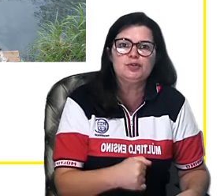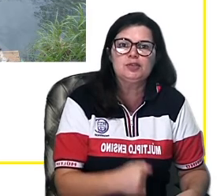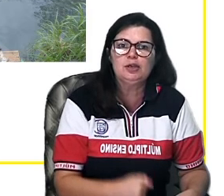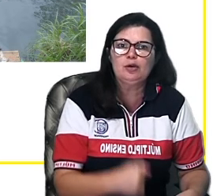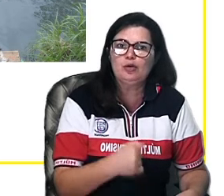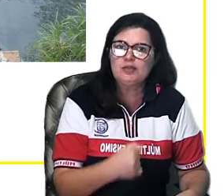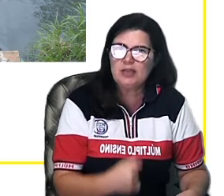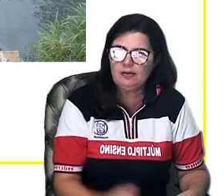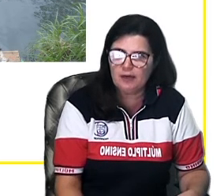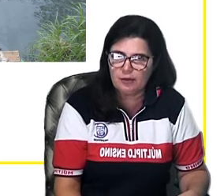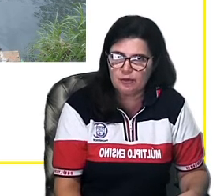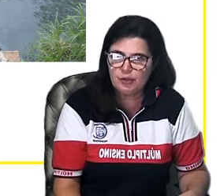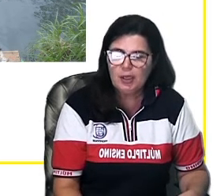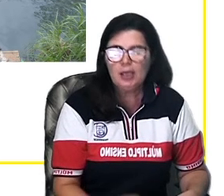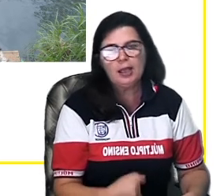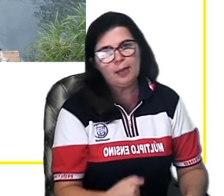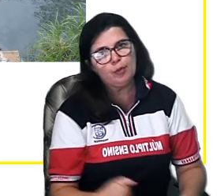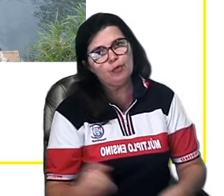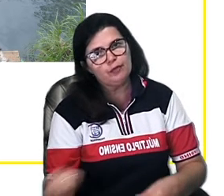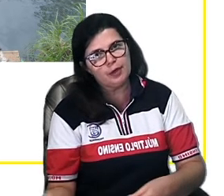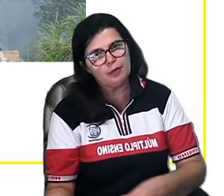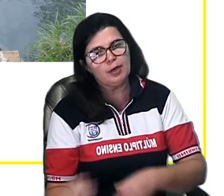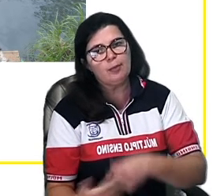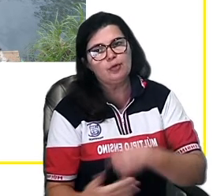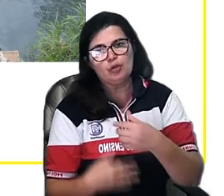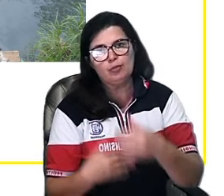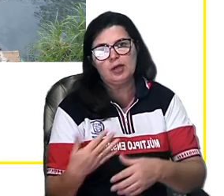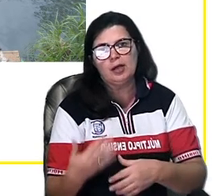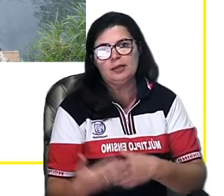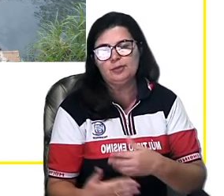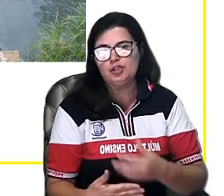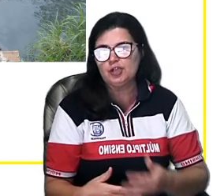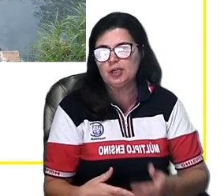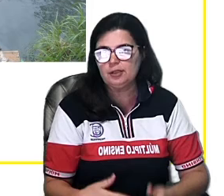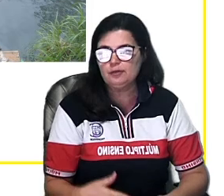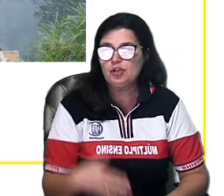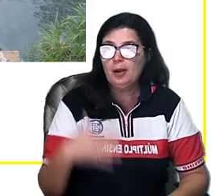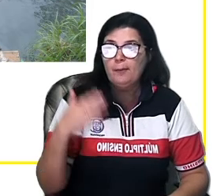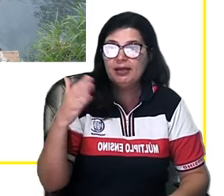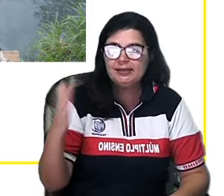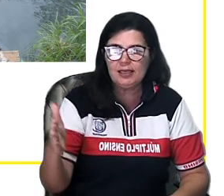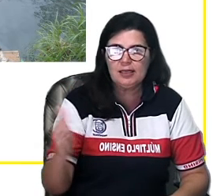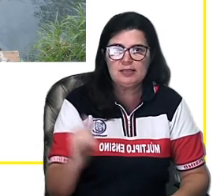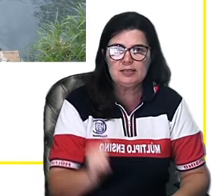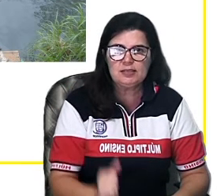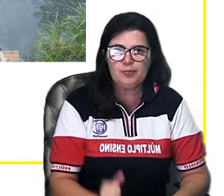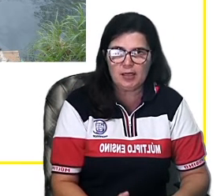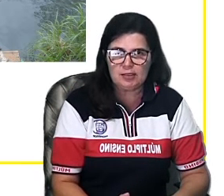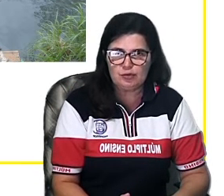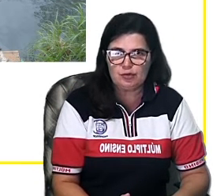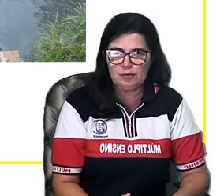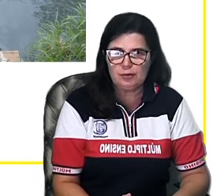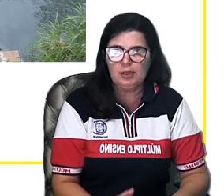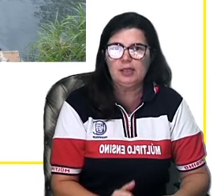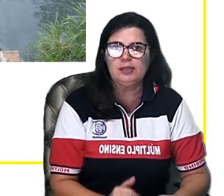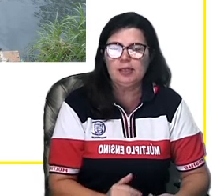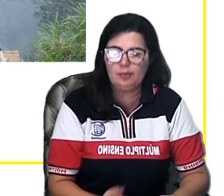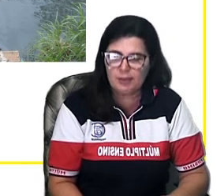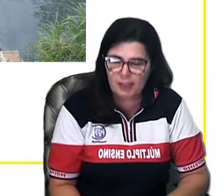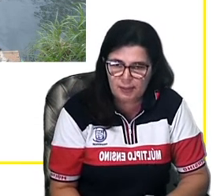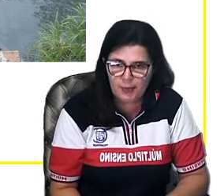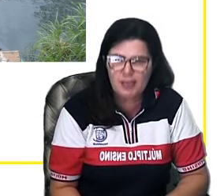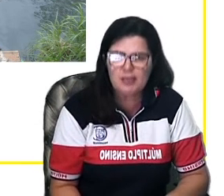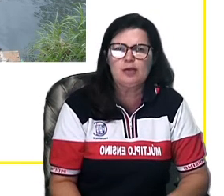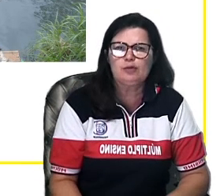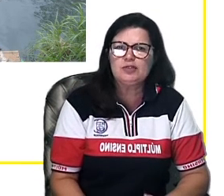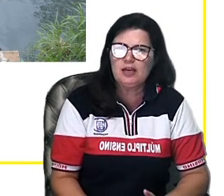espaços limpos e conservados. Cabe ao governo, cabe aos órgãos administrativos, manter esses espaços, né? Ele tem